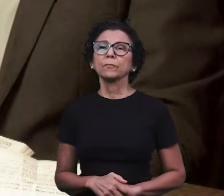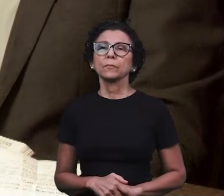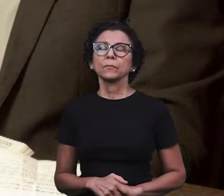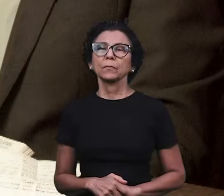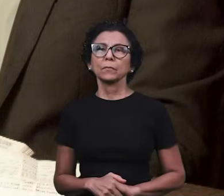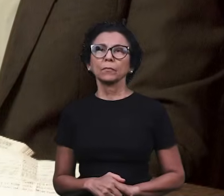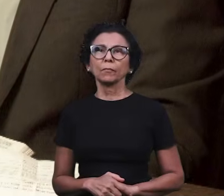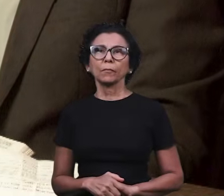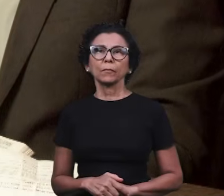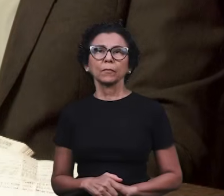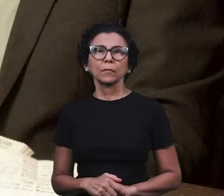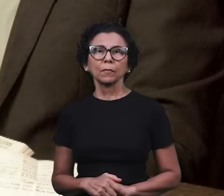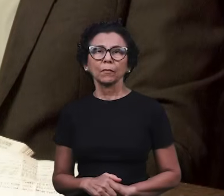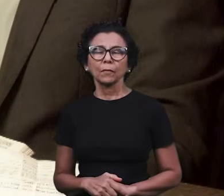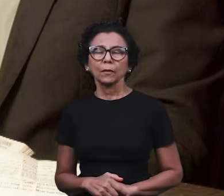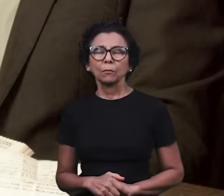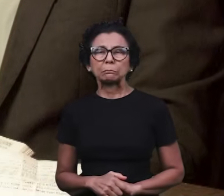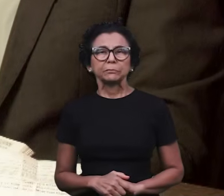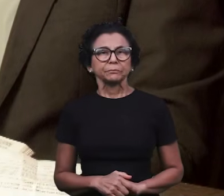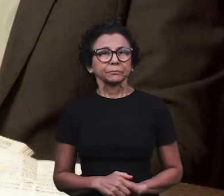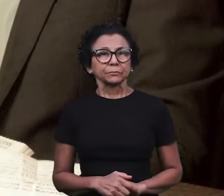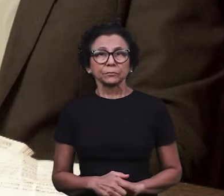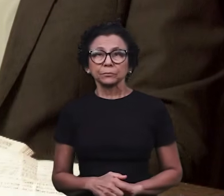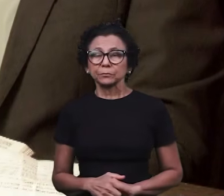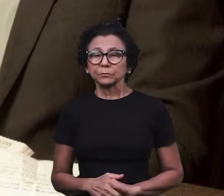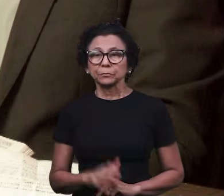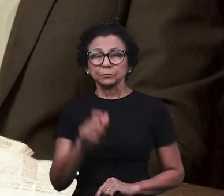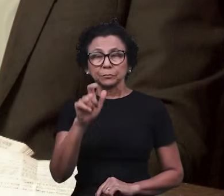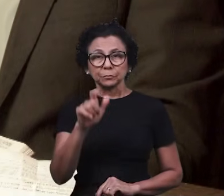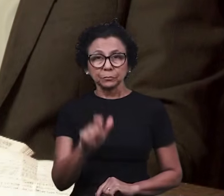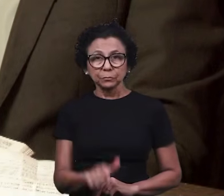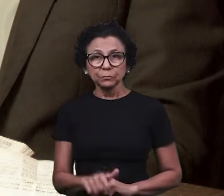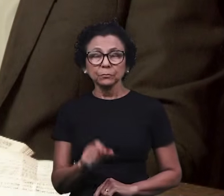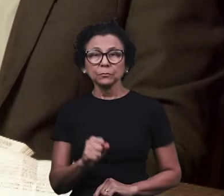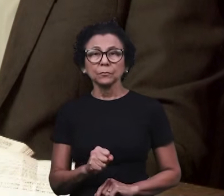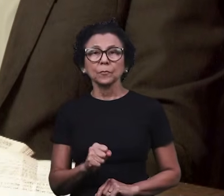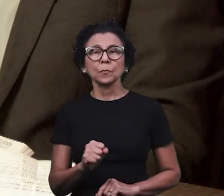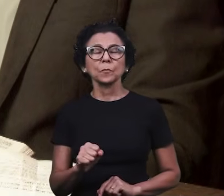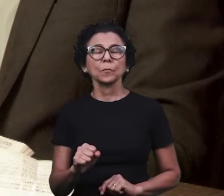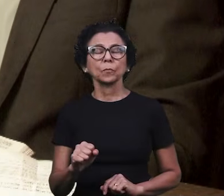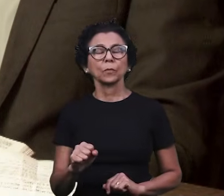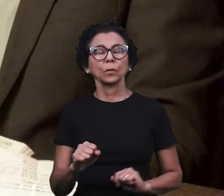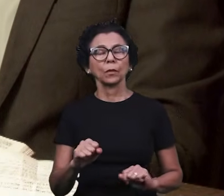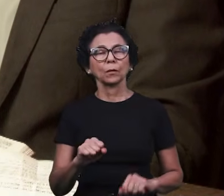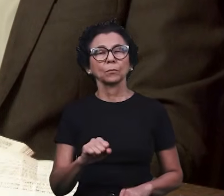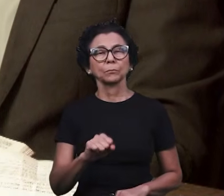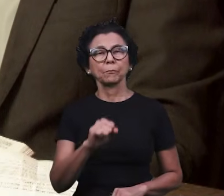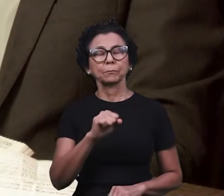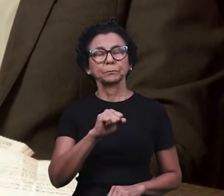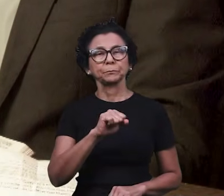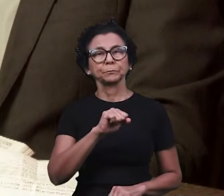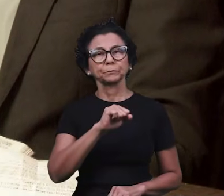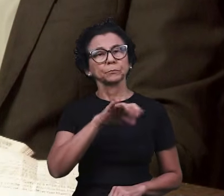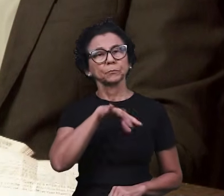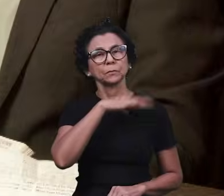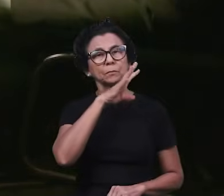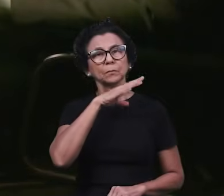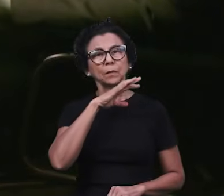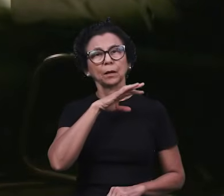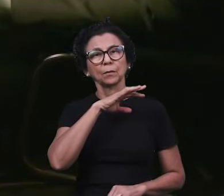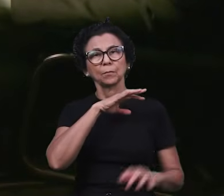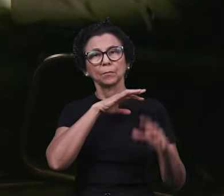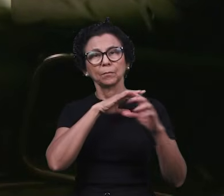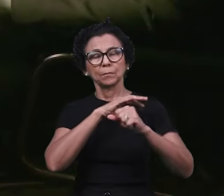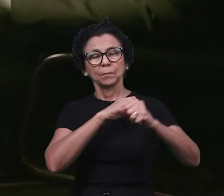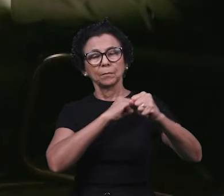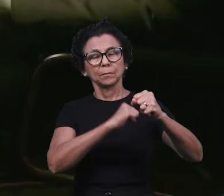poder oferecer um sacrifício a Deus e você poder entrar na presença desse Deus.